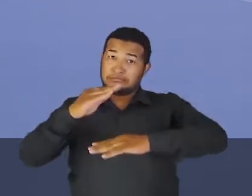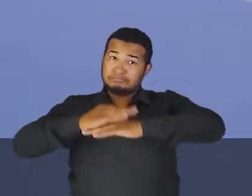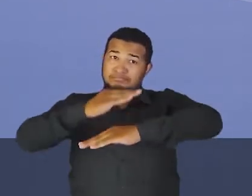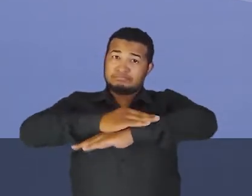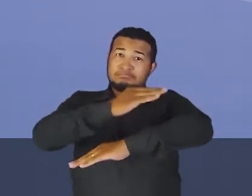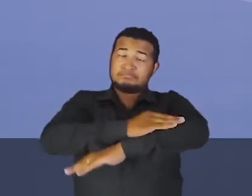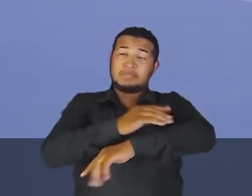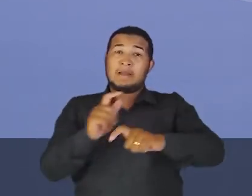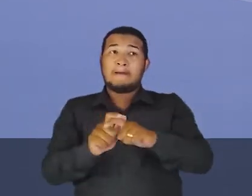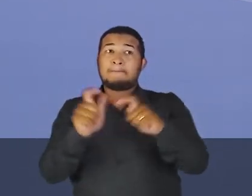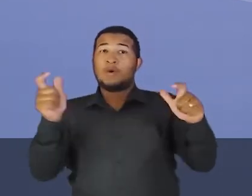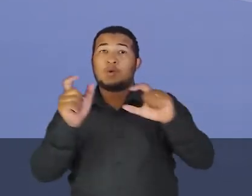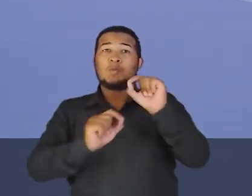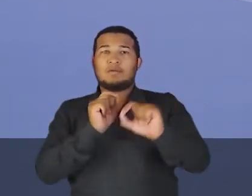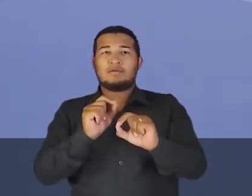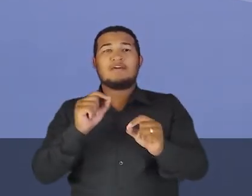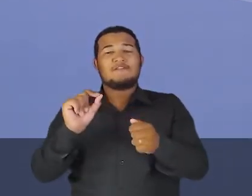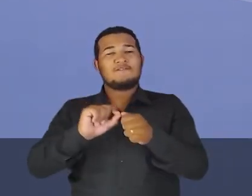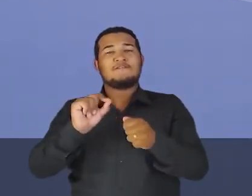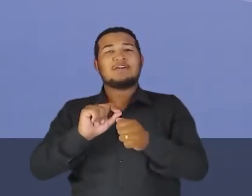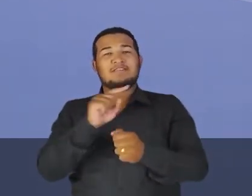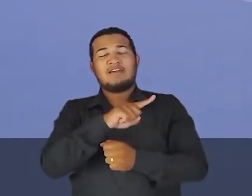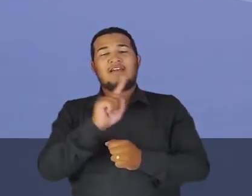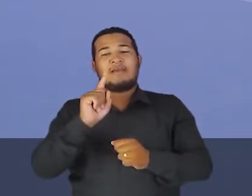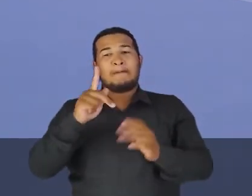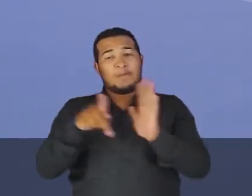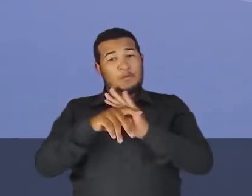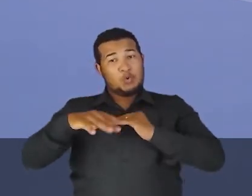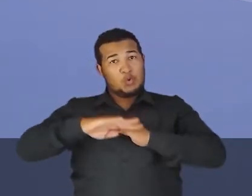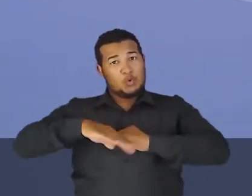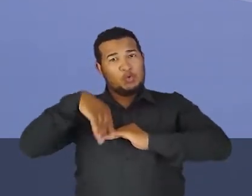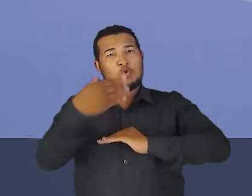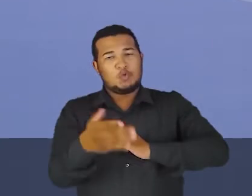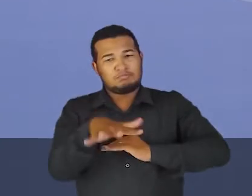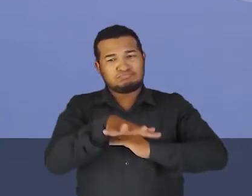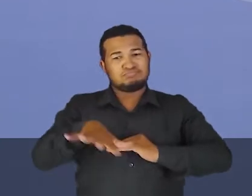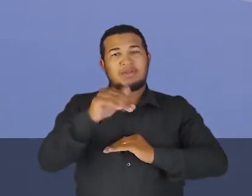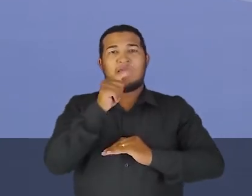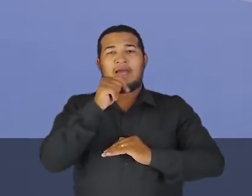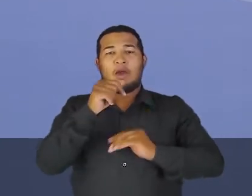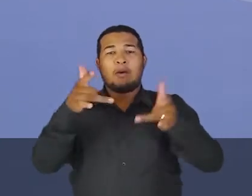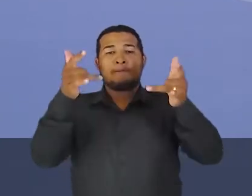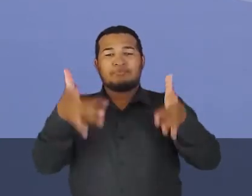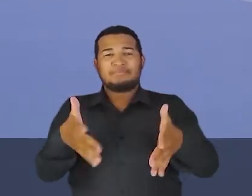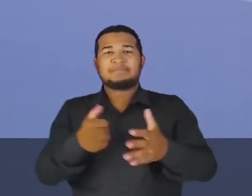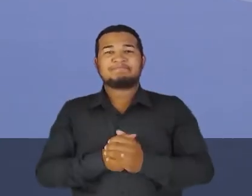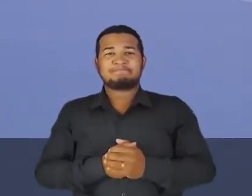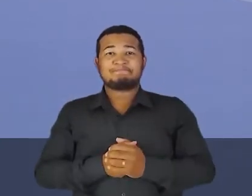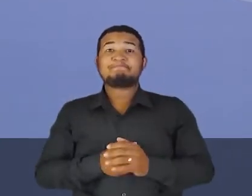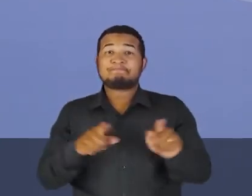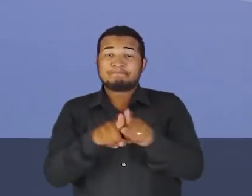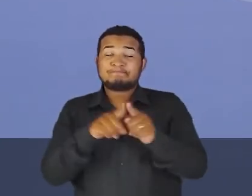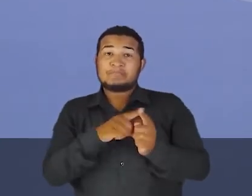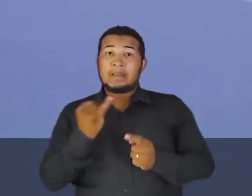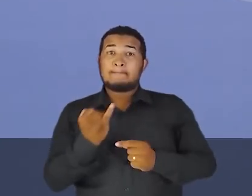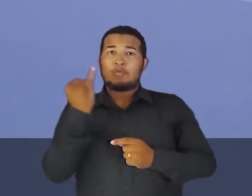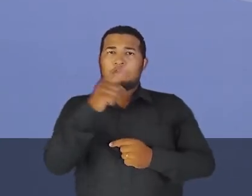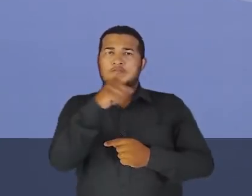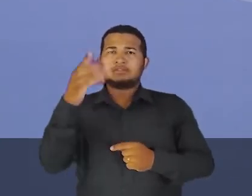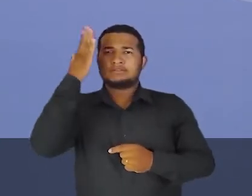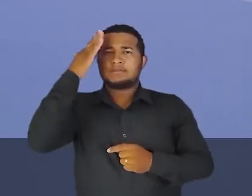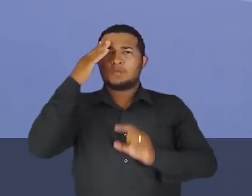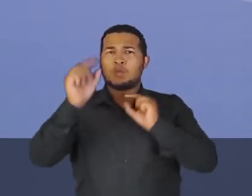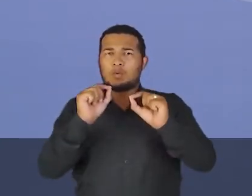a maioria deles, realizam a fecundação externa, liberando os gametas na água. E uma coisa muito importante que você saiba, que a